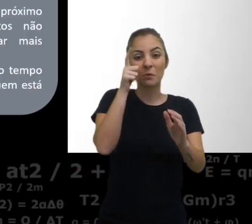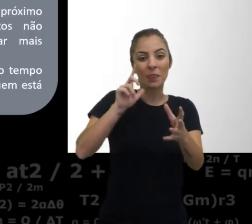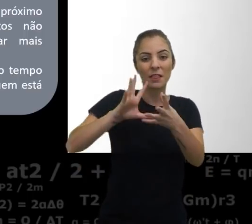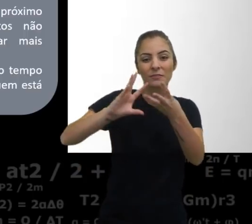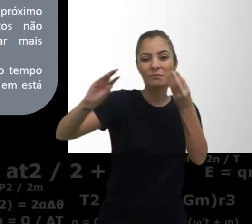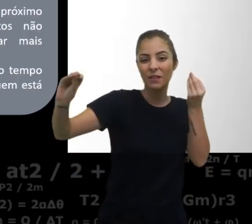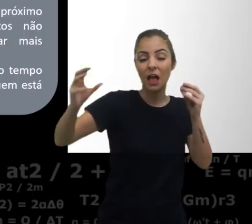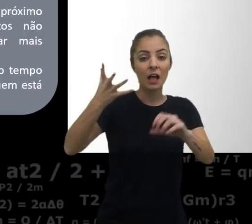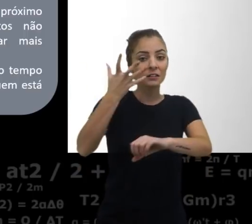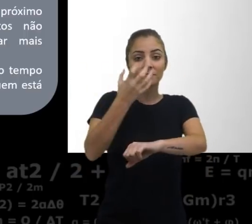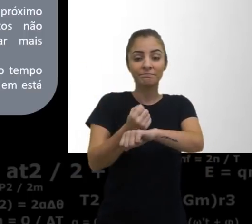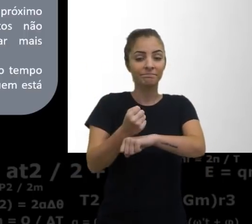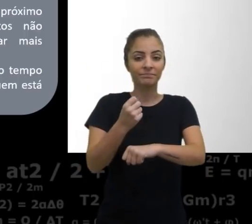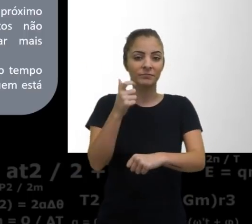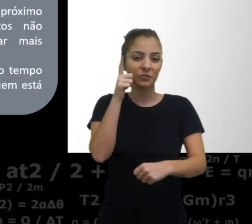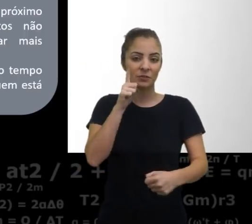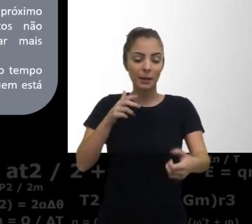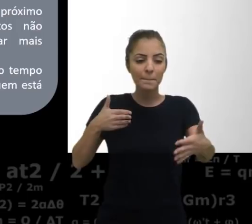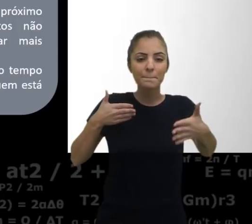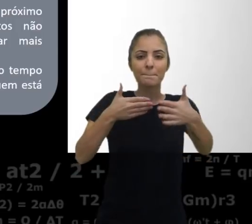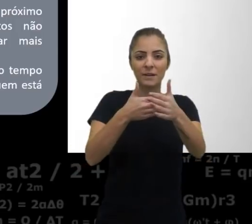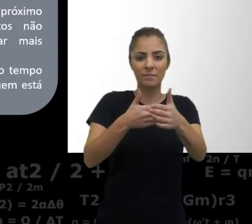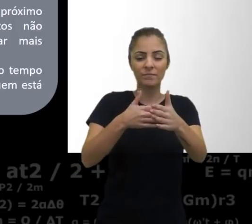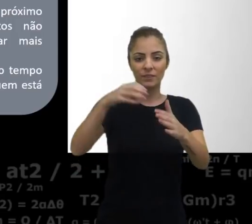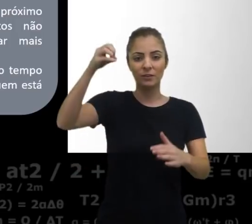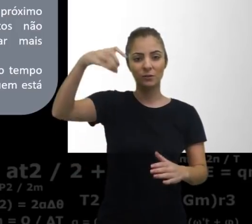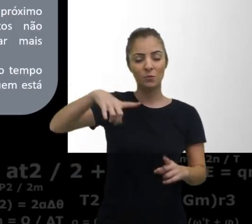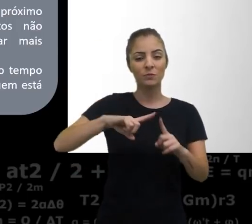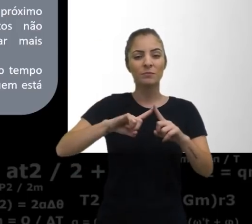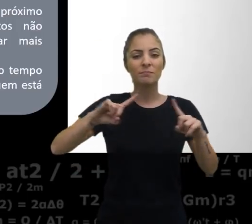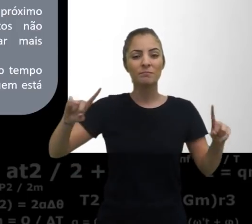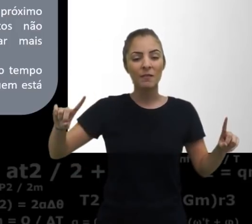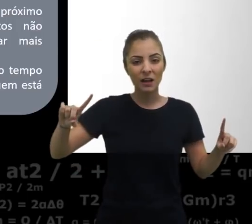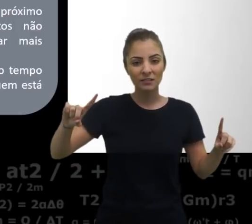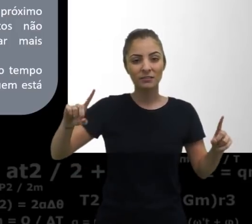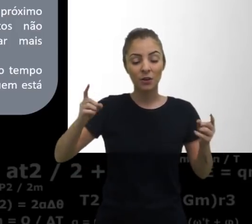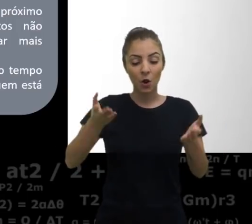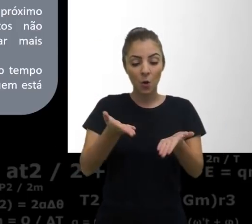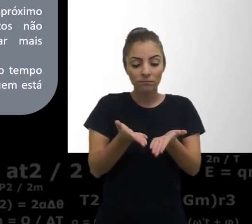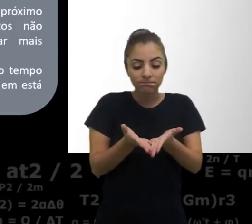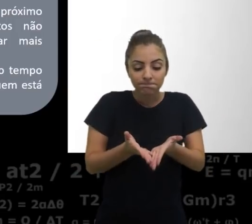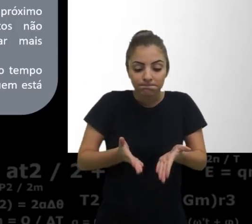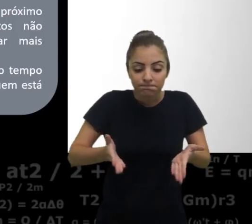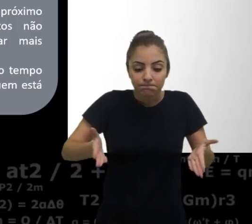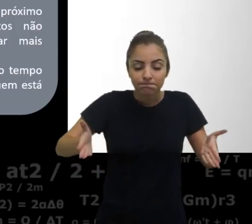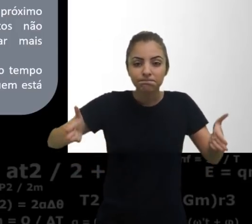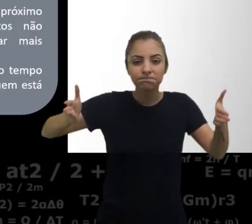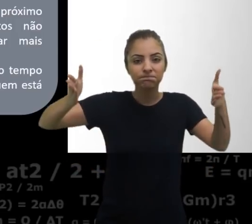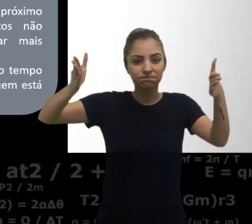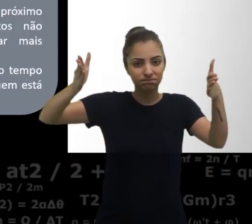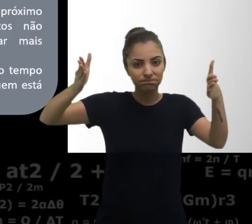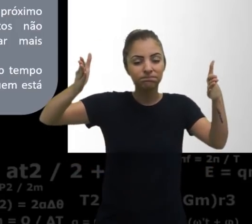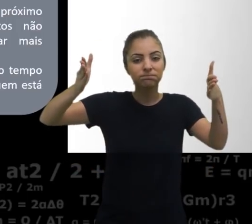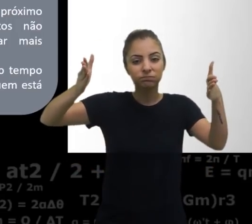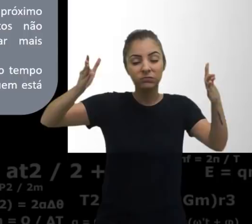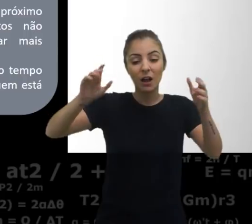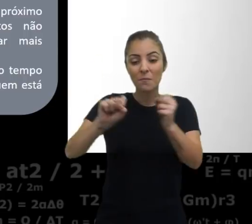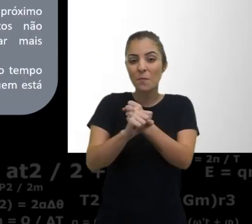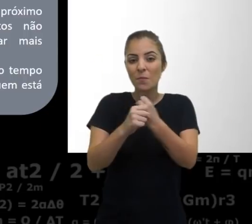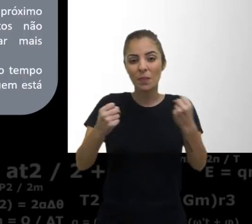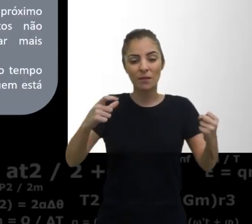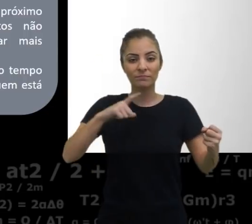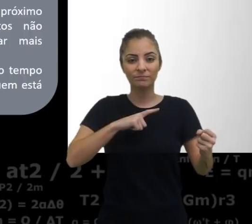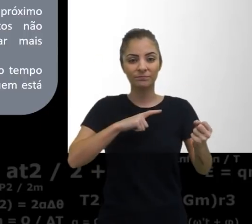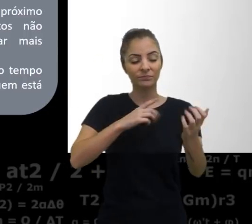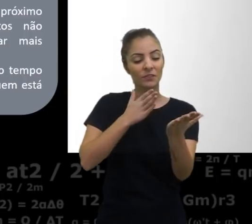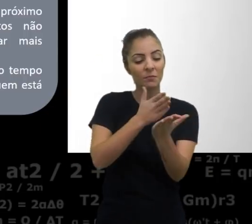mas simplesmente porque é impossível, o espaço ele é curvado de tal modo que é impossível de ter uma trajetória que a partir de